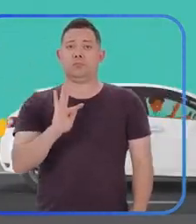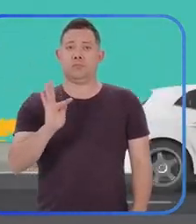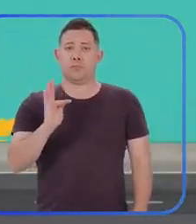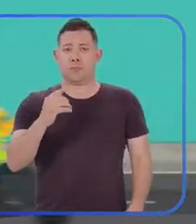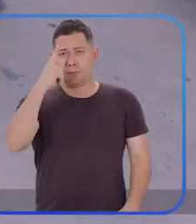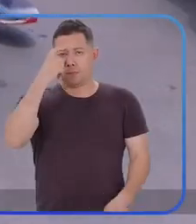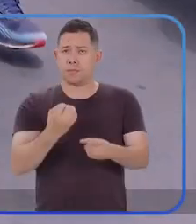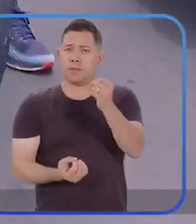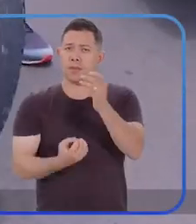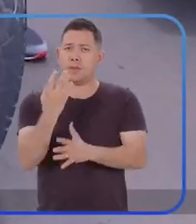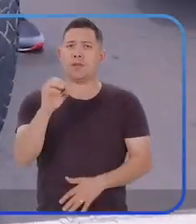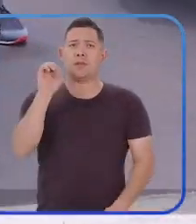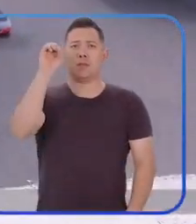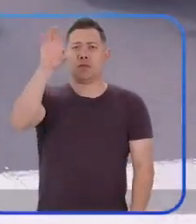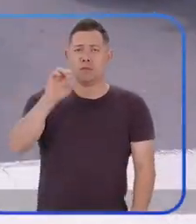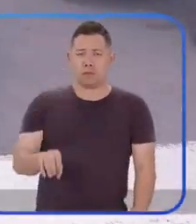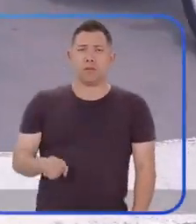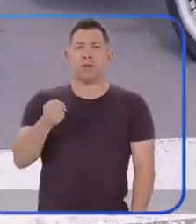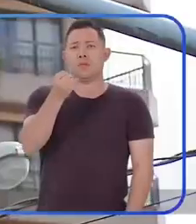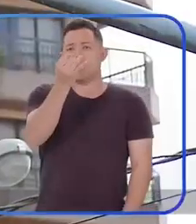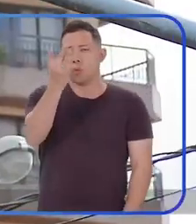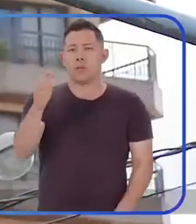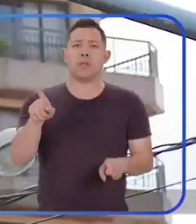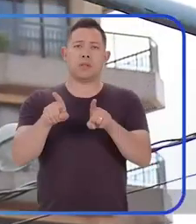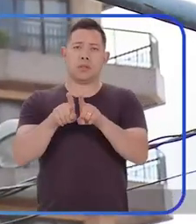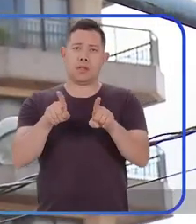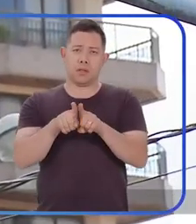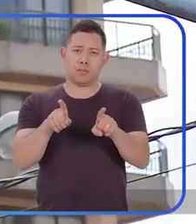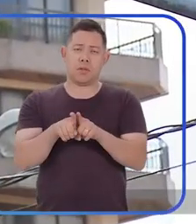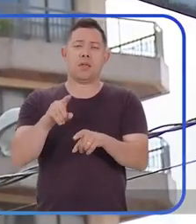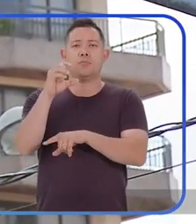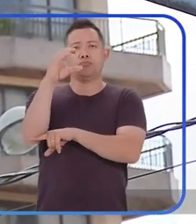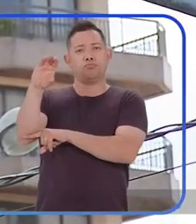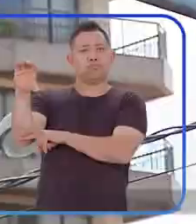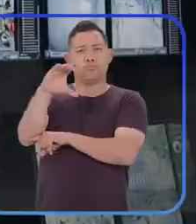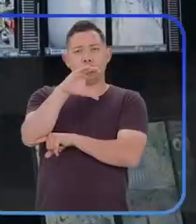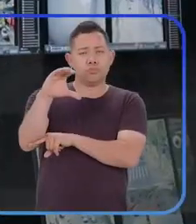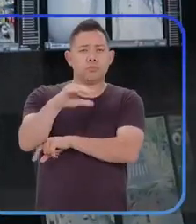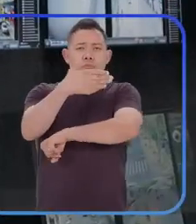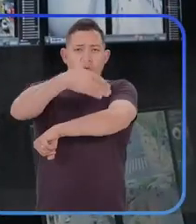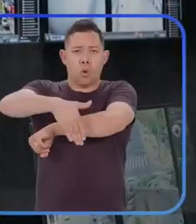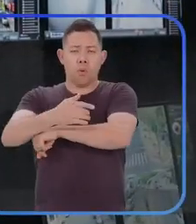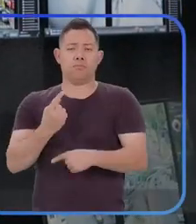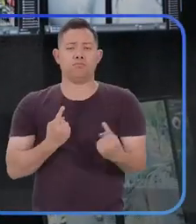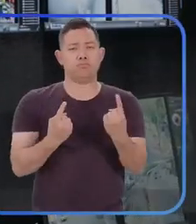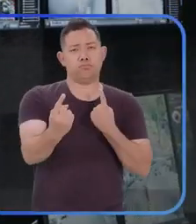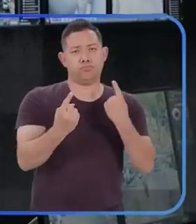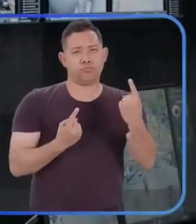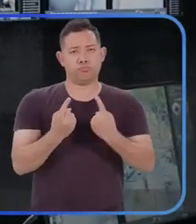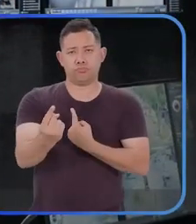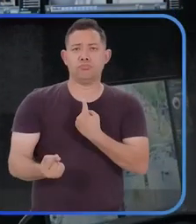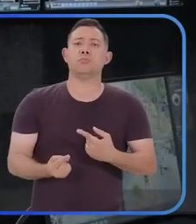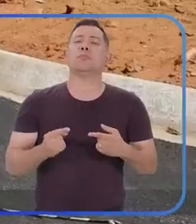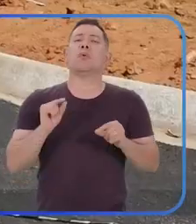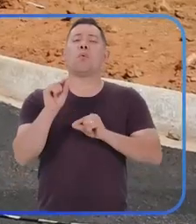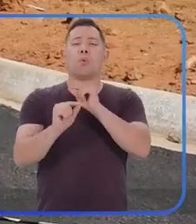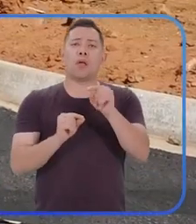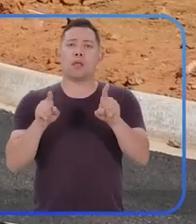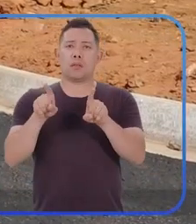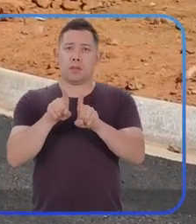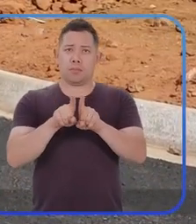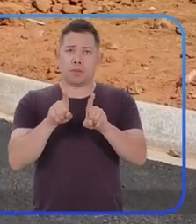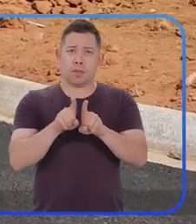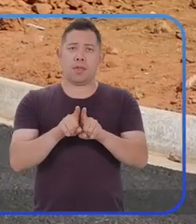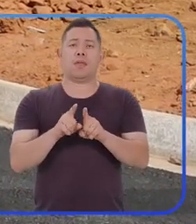prefeitura de Franca trouxe novas sinalizações contadores numéricos nos semáforos e monitoramento eletrônico nas ruas Além